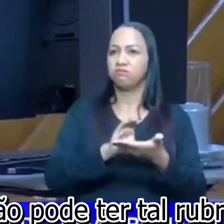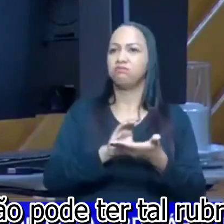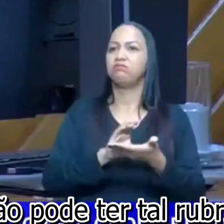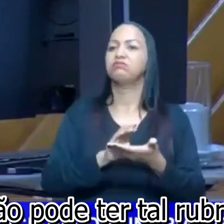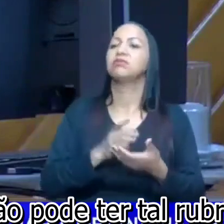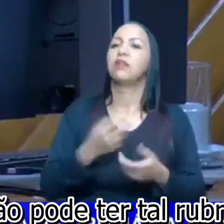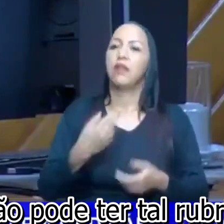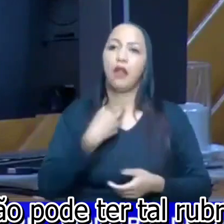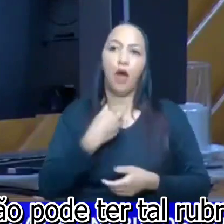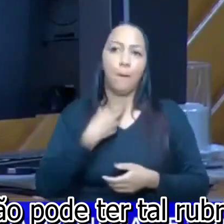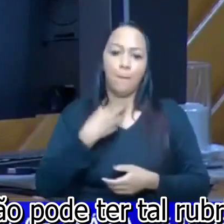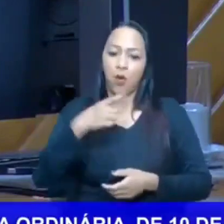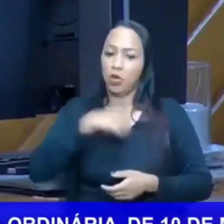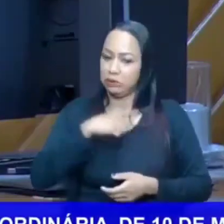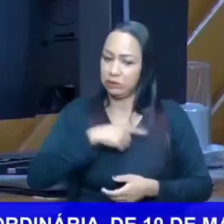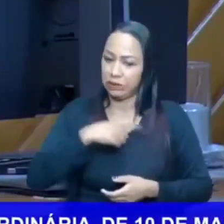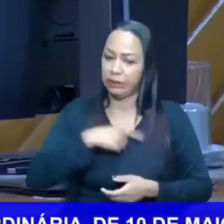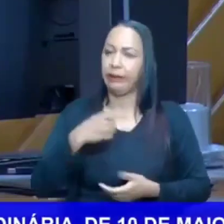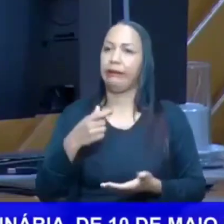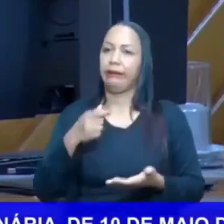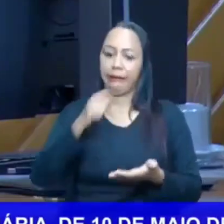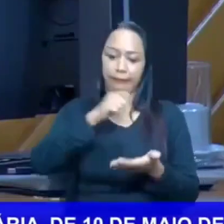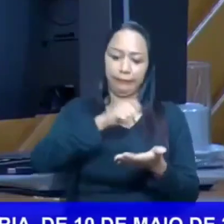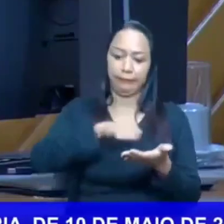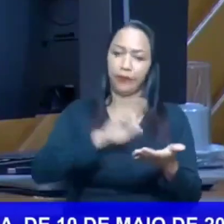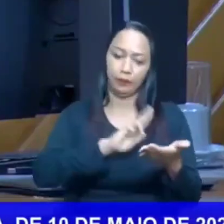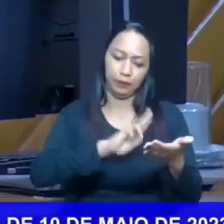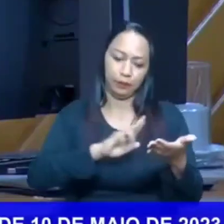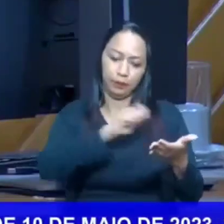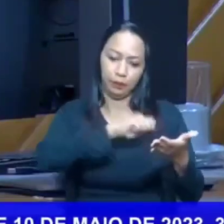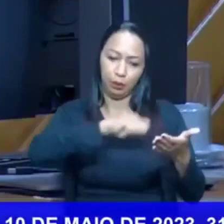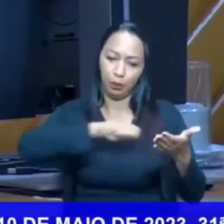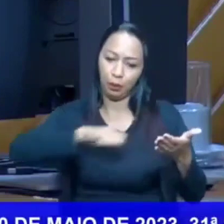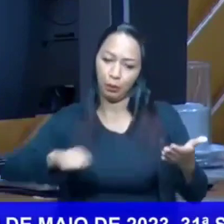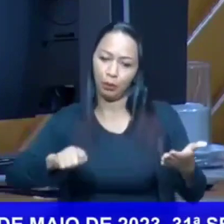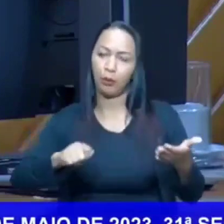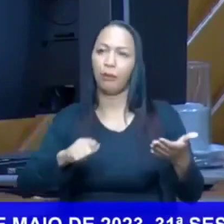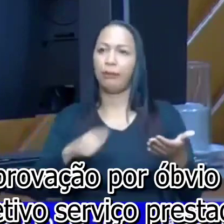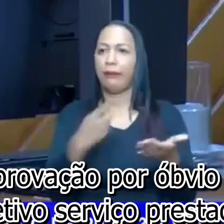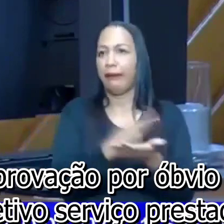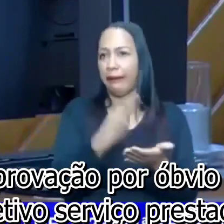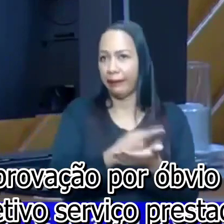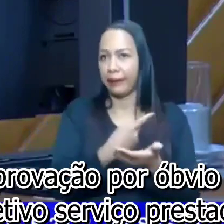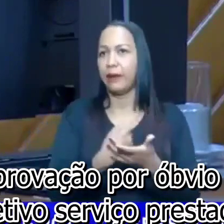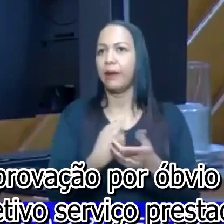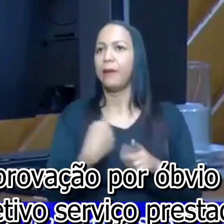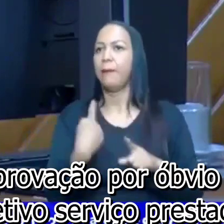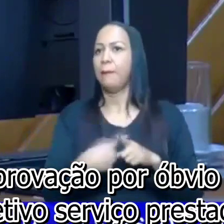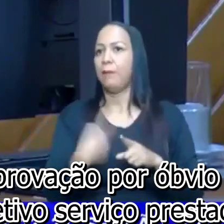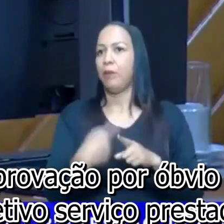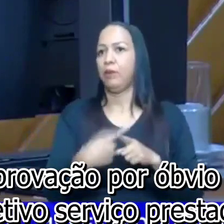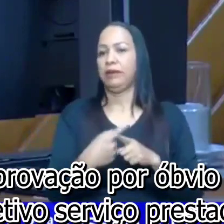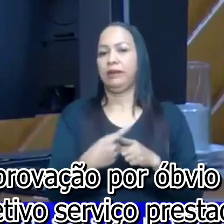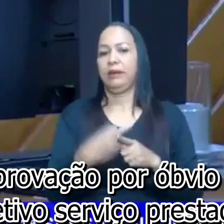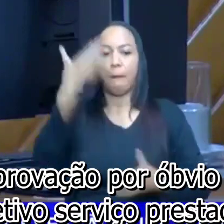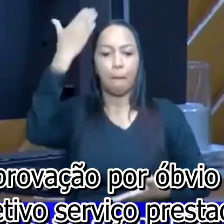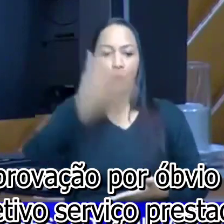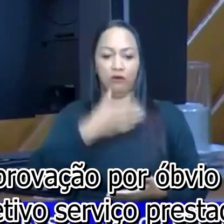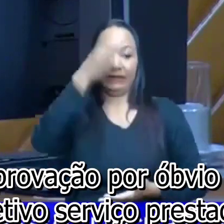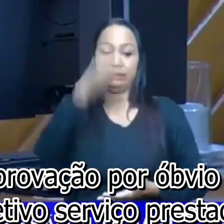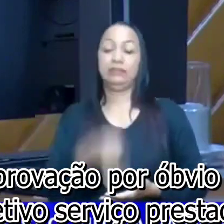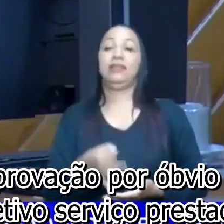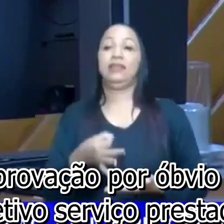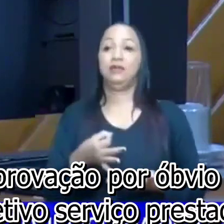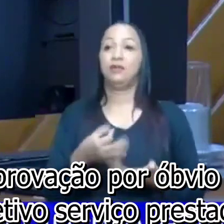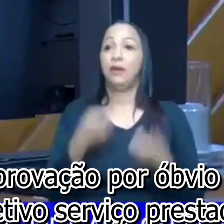não pode ter tal rubrica, ou deve ter tal rubrica glosada, pelo fato de não estar devidamente comprovada. E essa